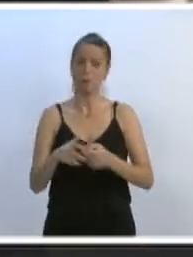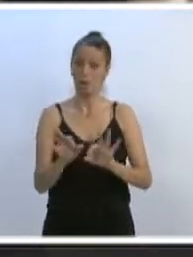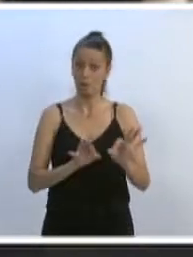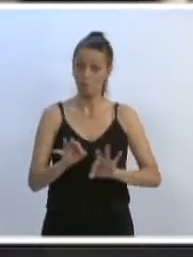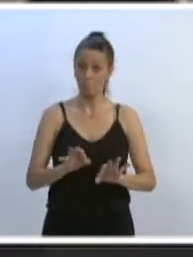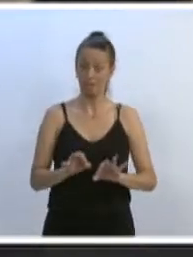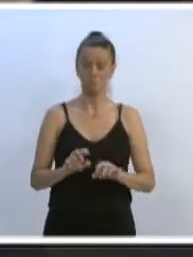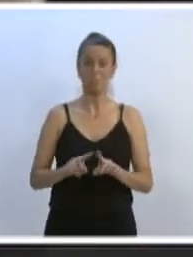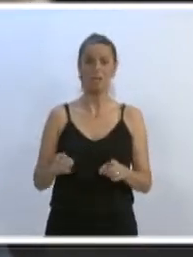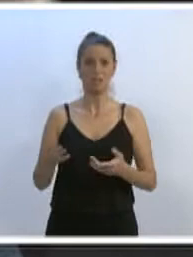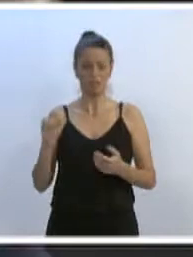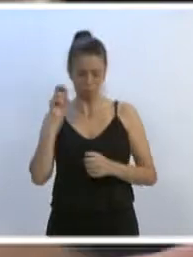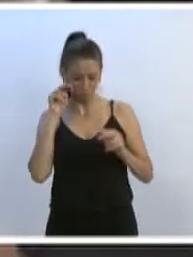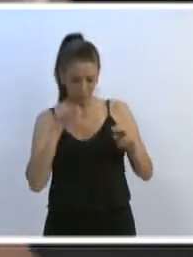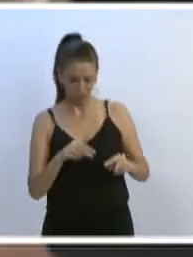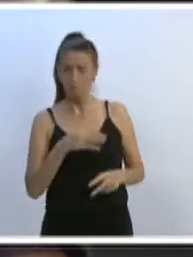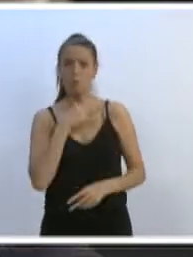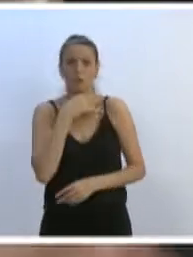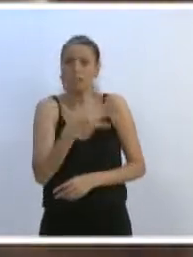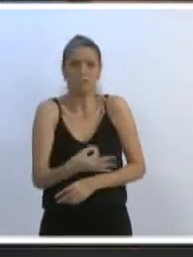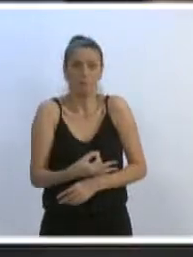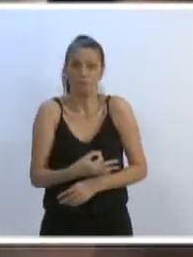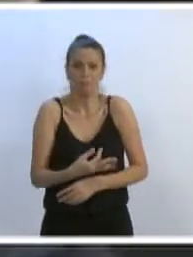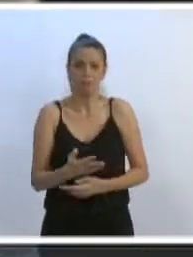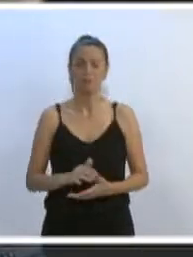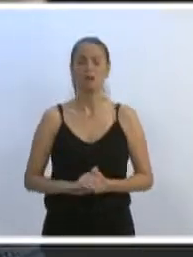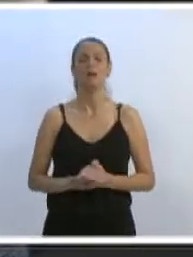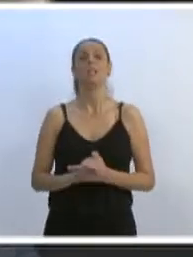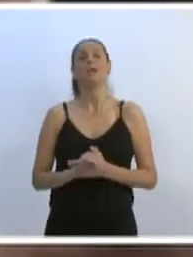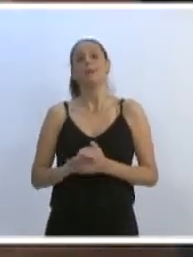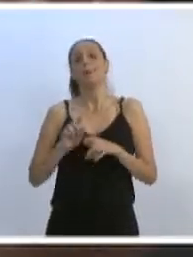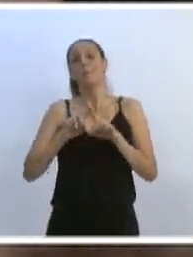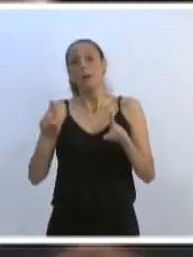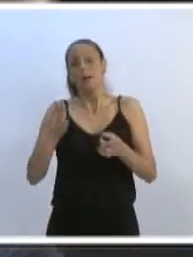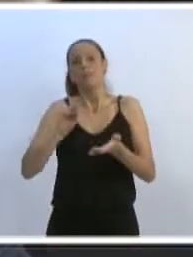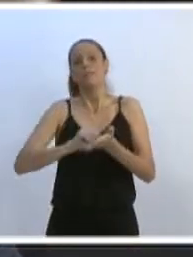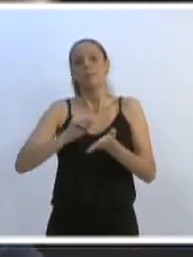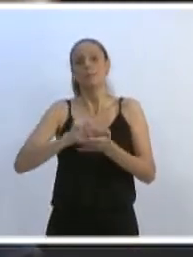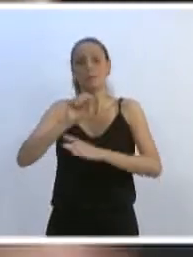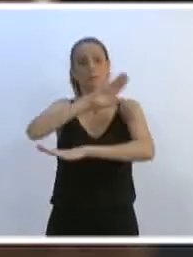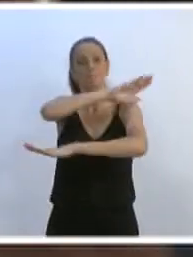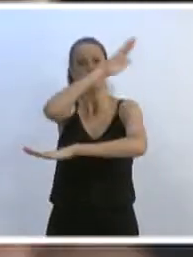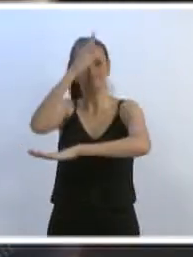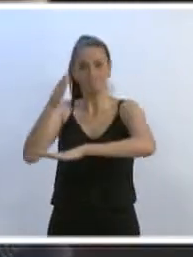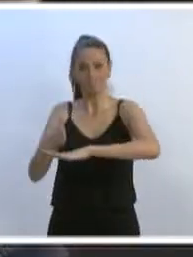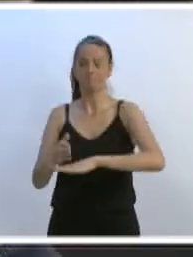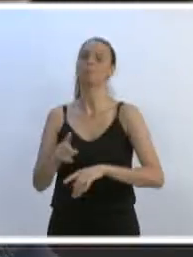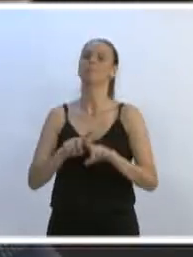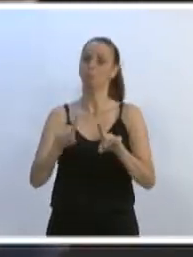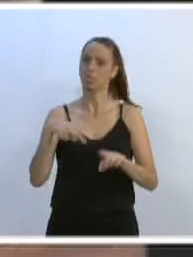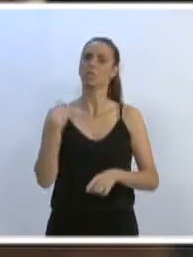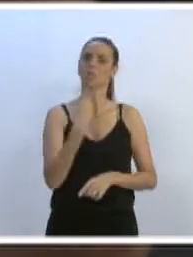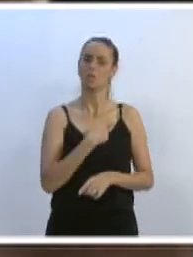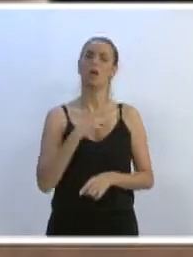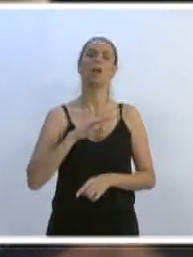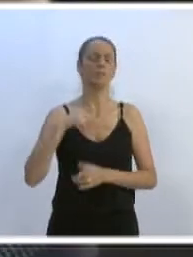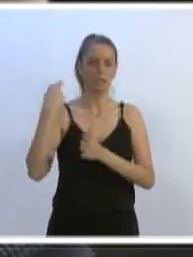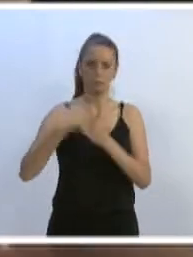piso não é que lá tinha o acesso mas continua sem cobertura e vai ser uma próxima luta com certeza que eu tenho que